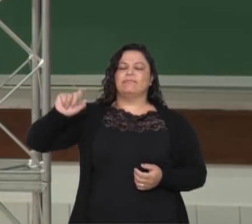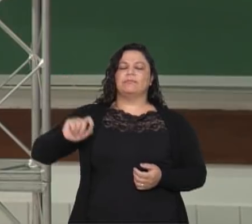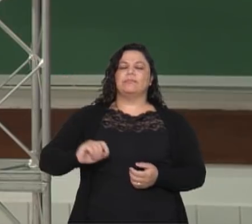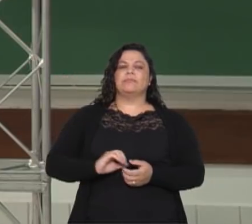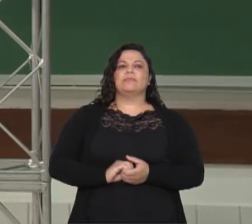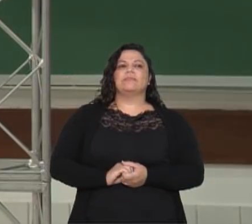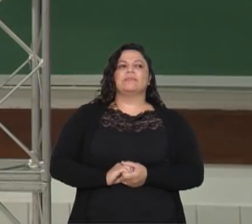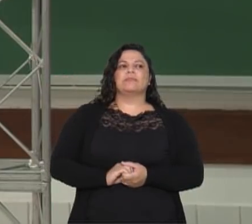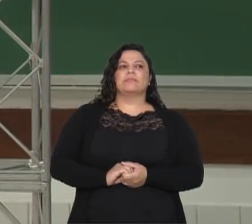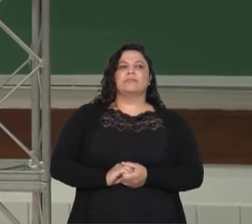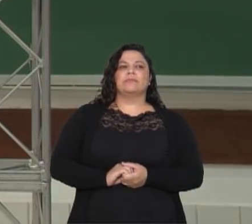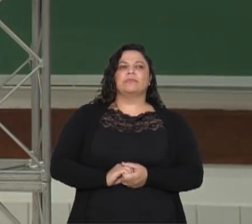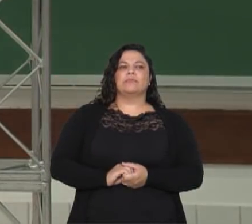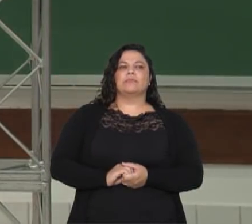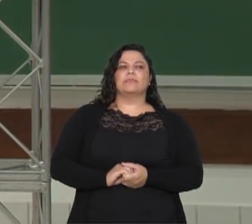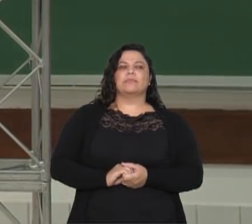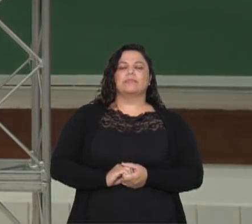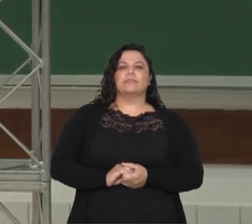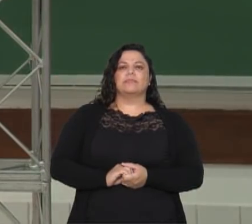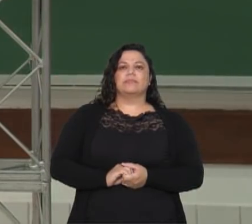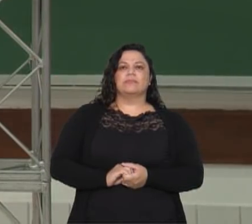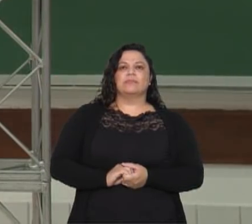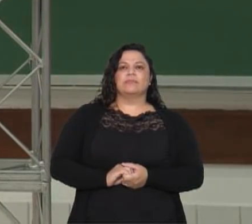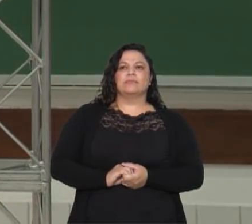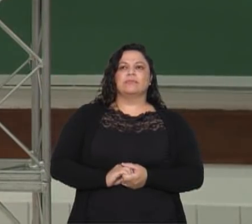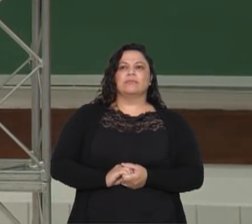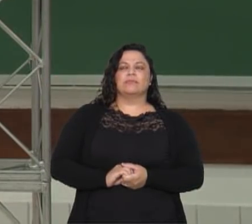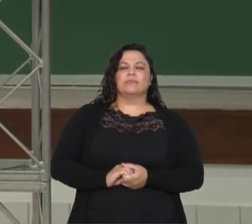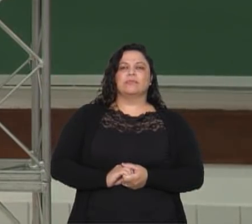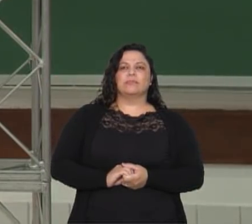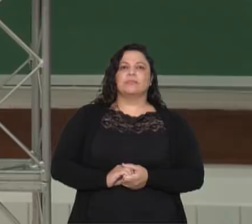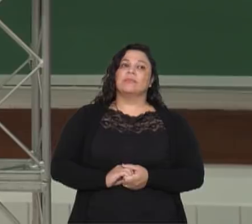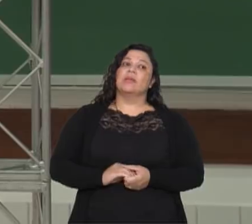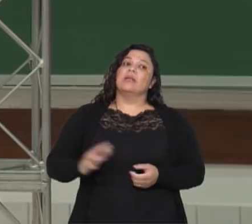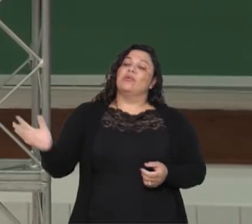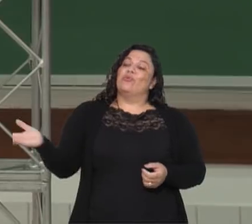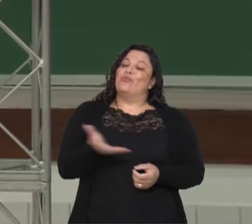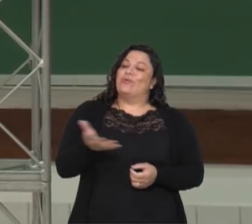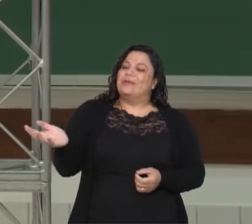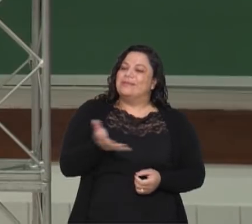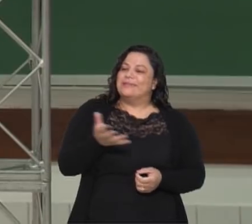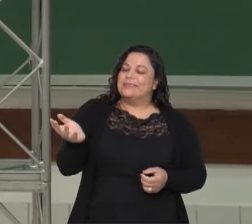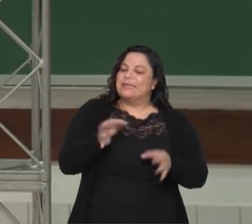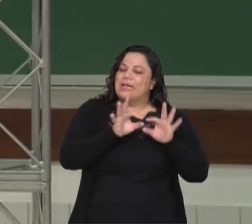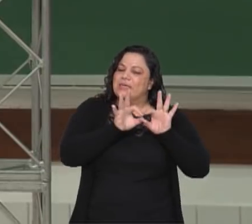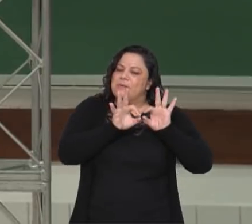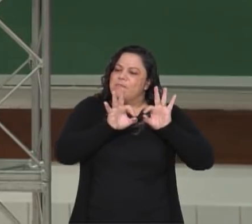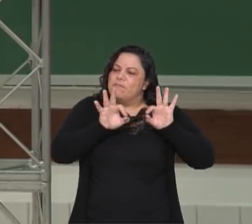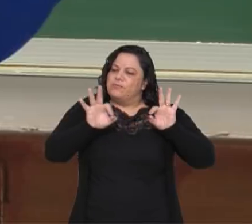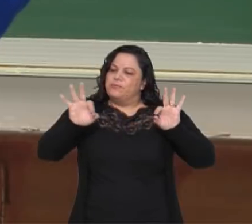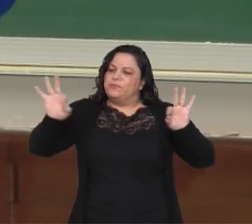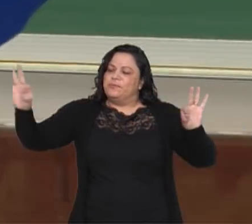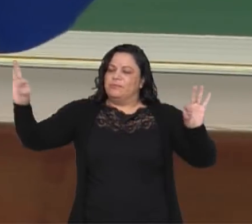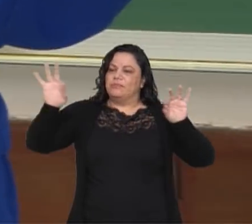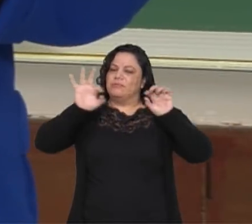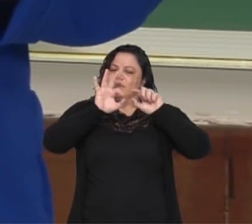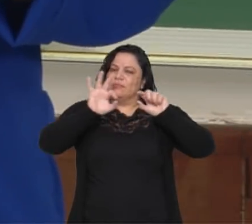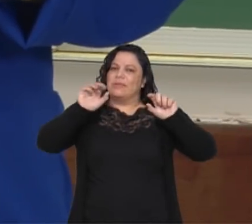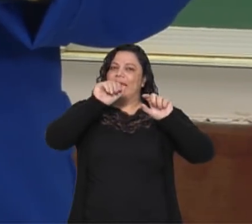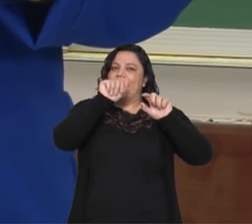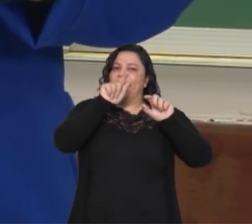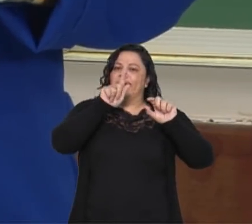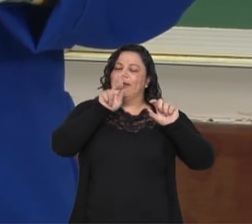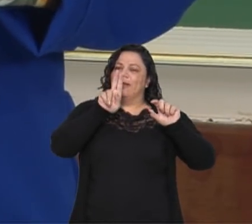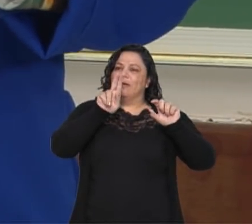Já um som mais agudo, que tem uma velocidade maior dessa frequência dessa onda, seria isso daqui.